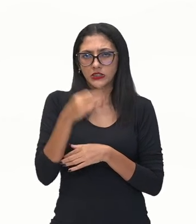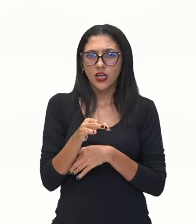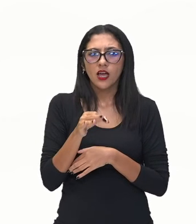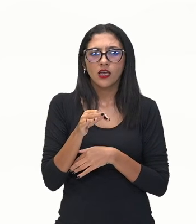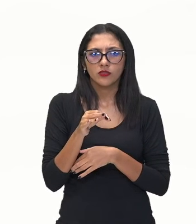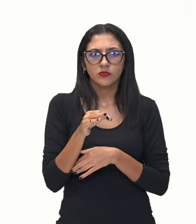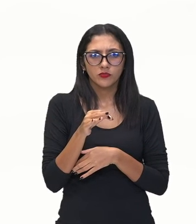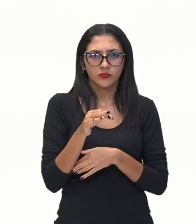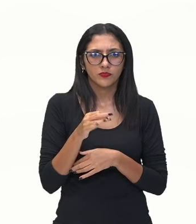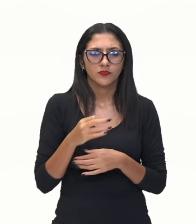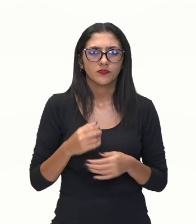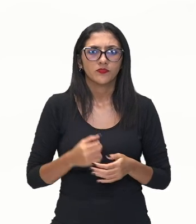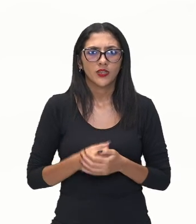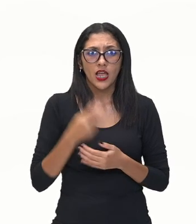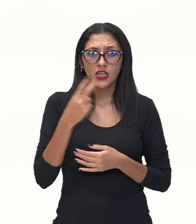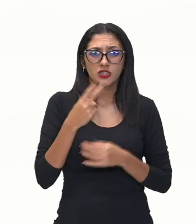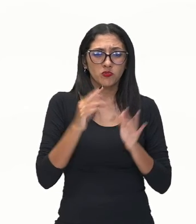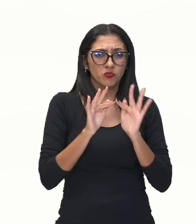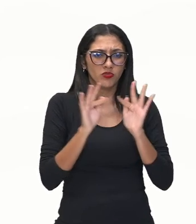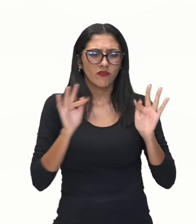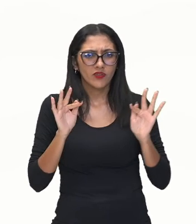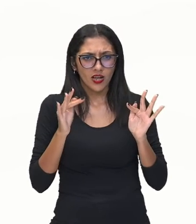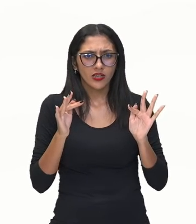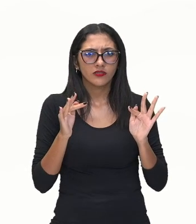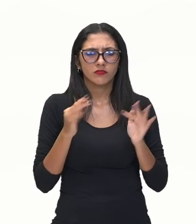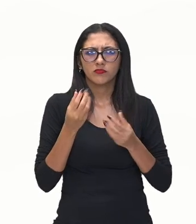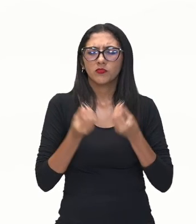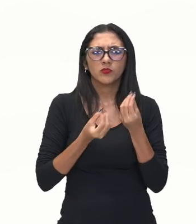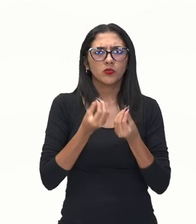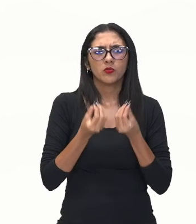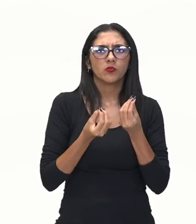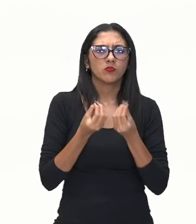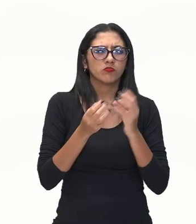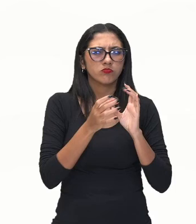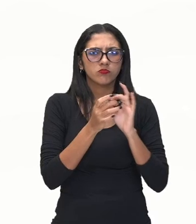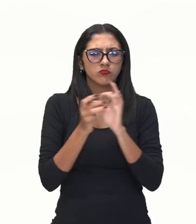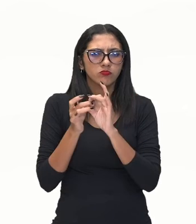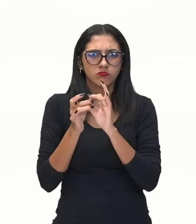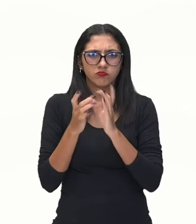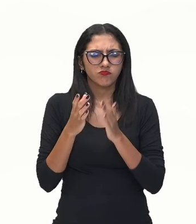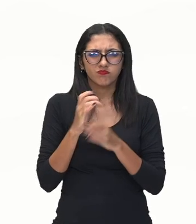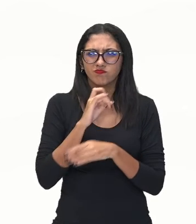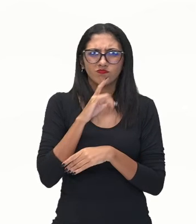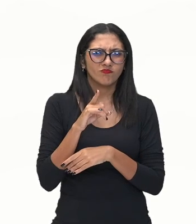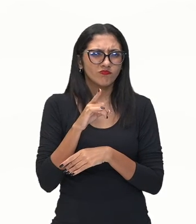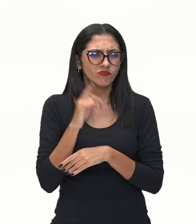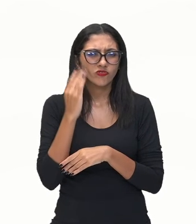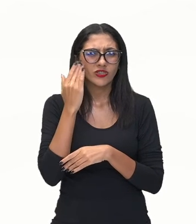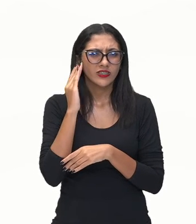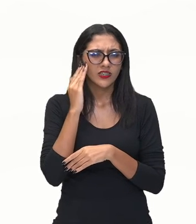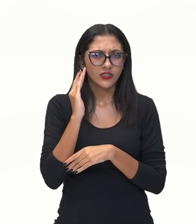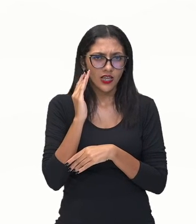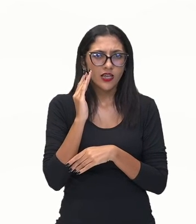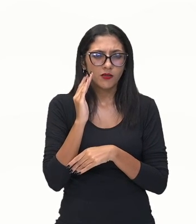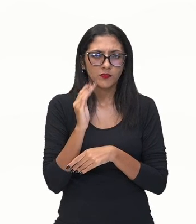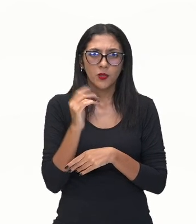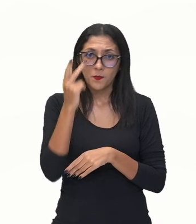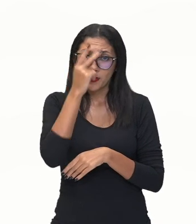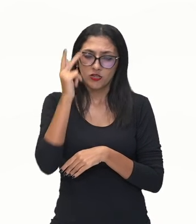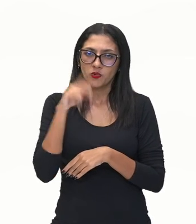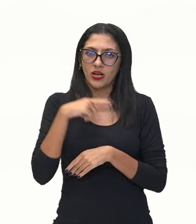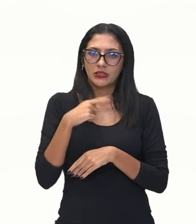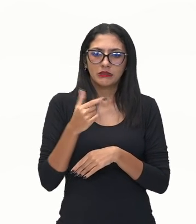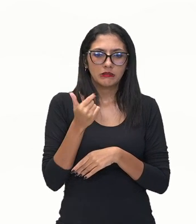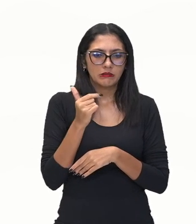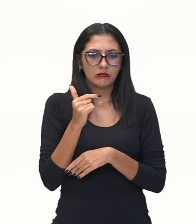Eu fico fora de si, como poderia ser? Dá para entender que a pessoa não está muito bem, não fez